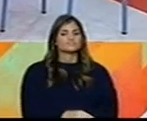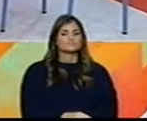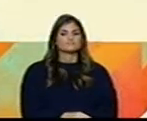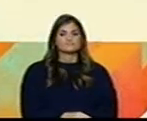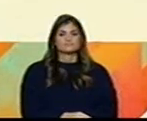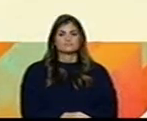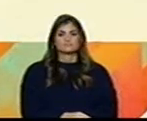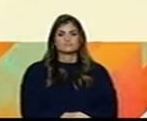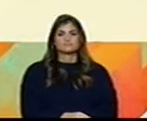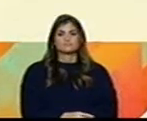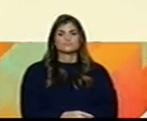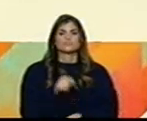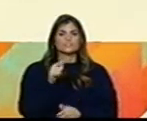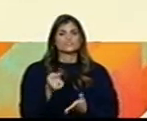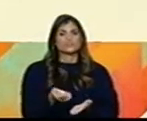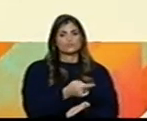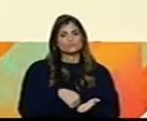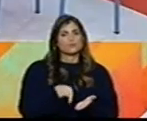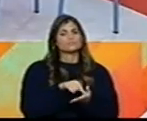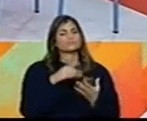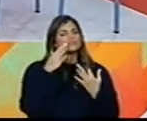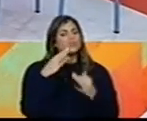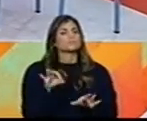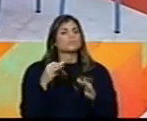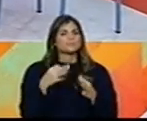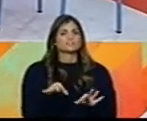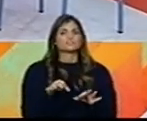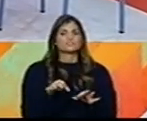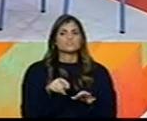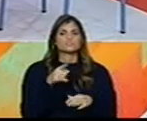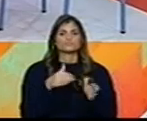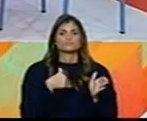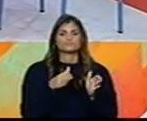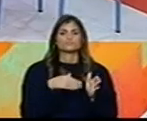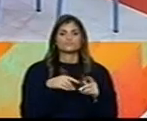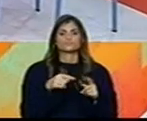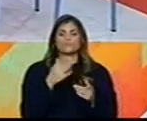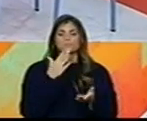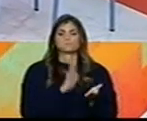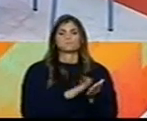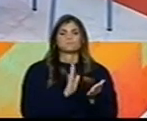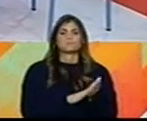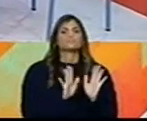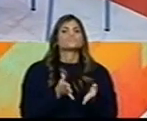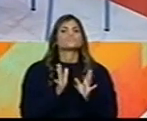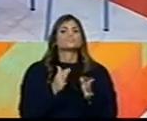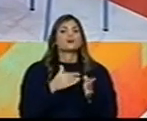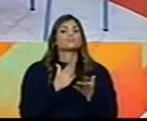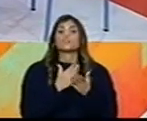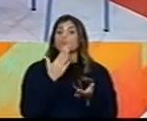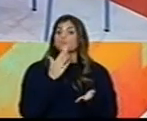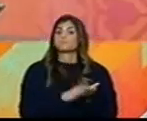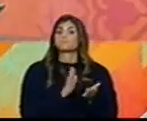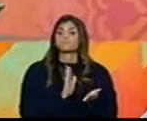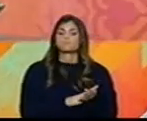é um dos pratos que normalmente faz no Suribachi, não é? Sim, sim. Mas, entretanto, Suribachi já é muito mais que um restaurante. Ui, é